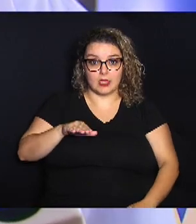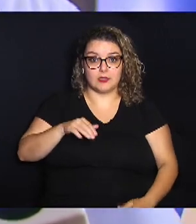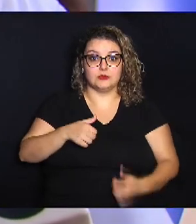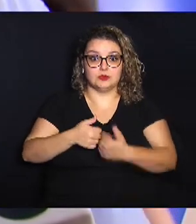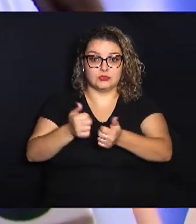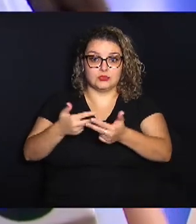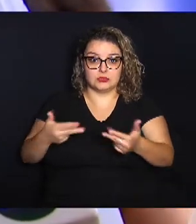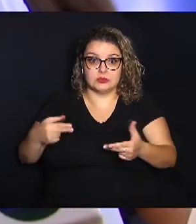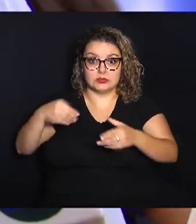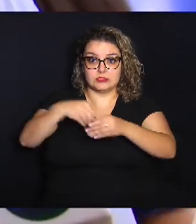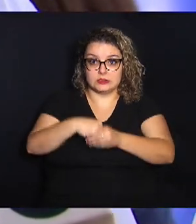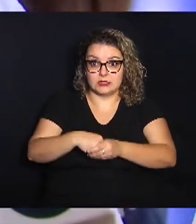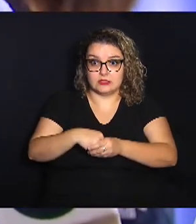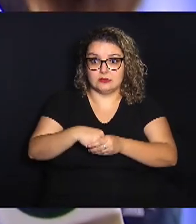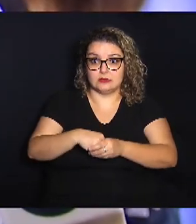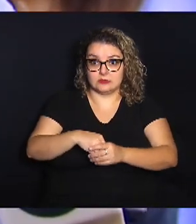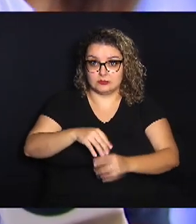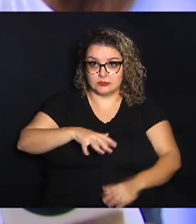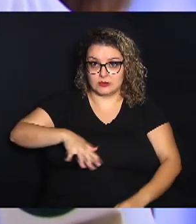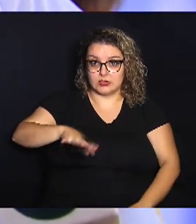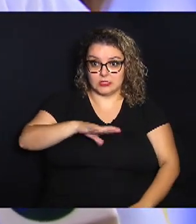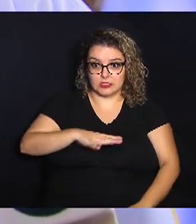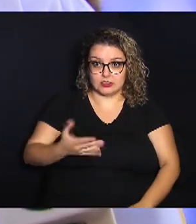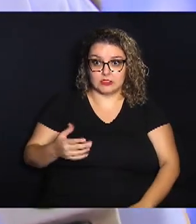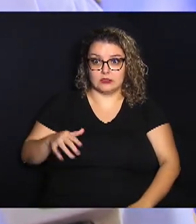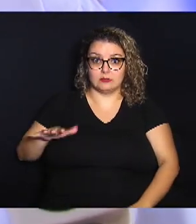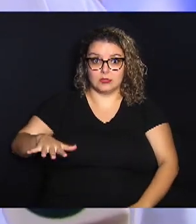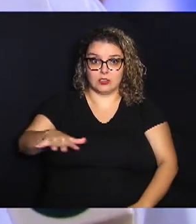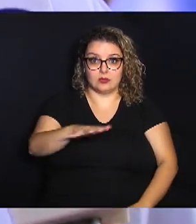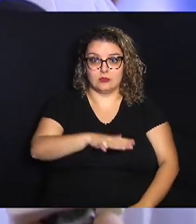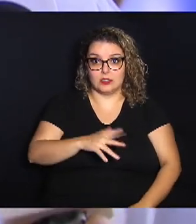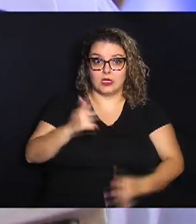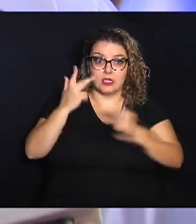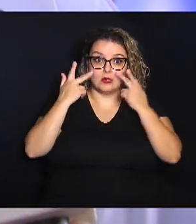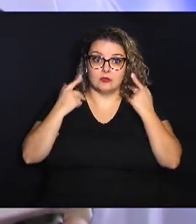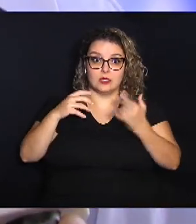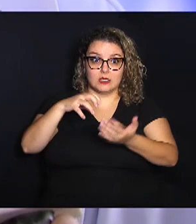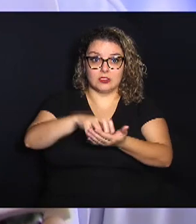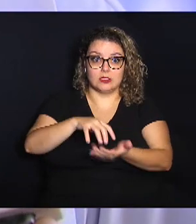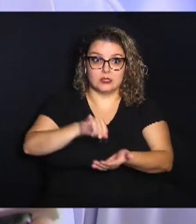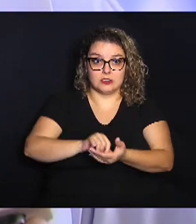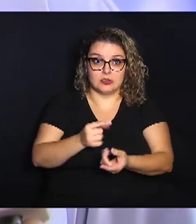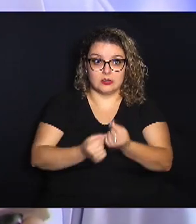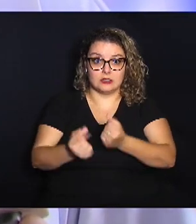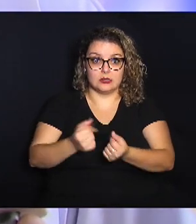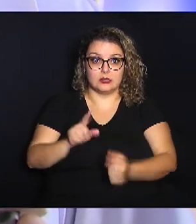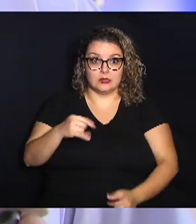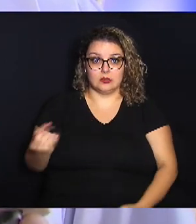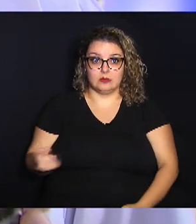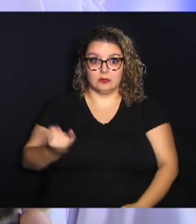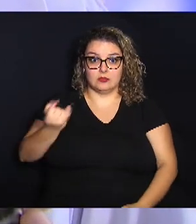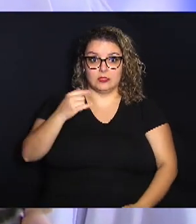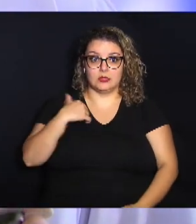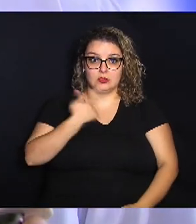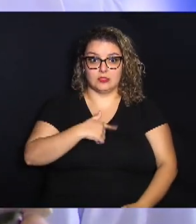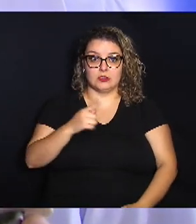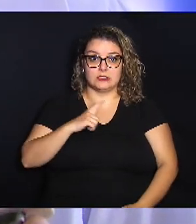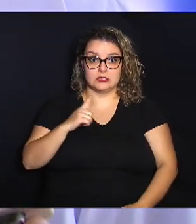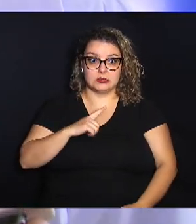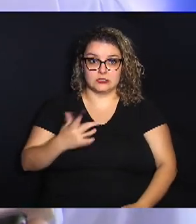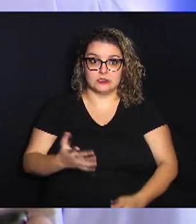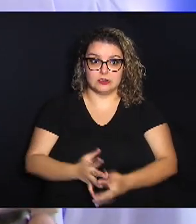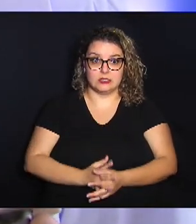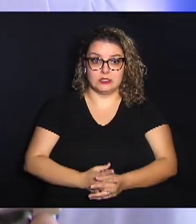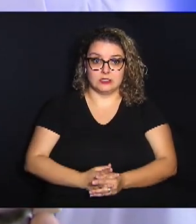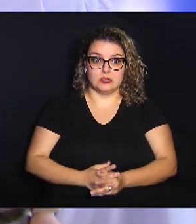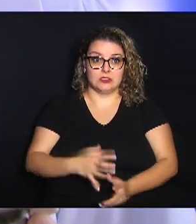na cidade, que são da região, que é natural, a cidade é um centro econômico. Então é importante que a gente tenha essa